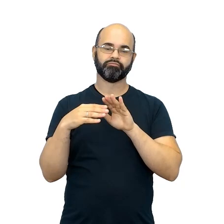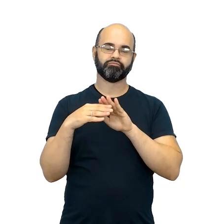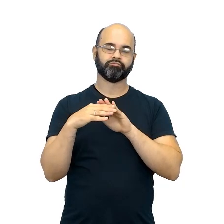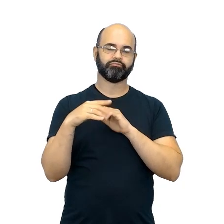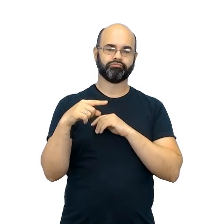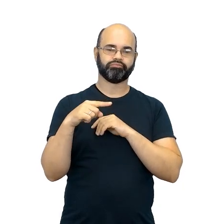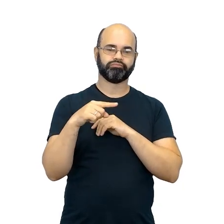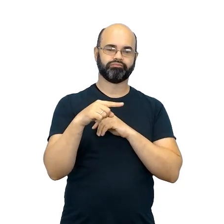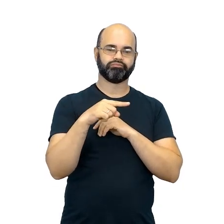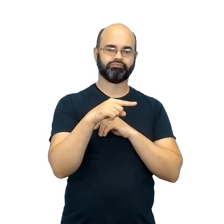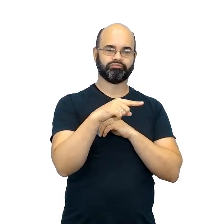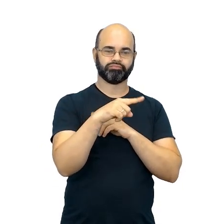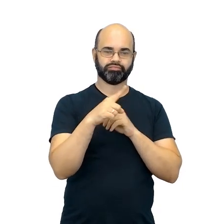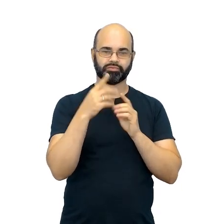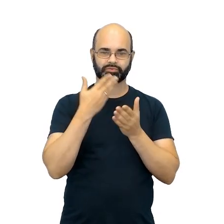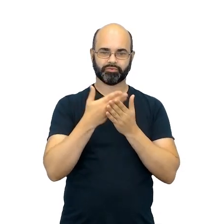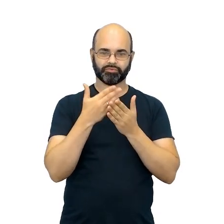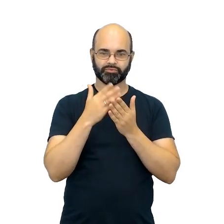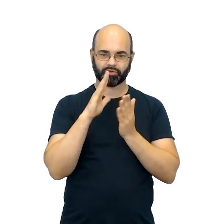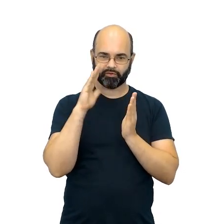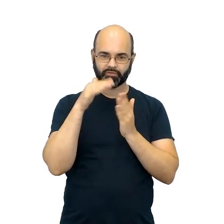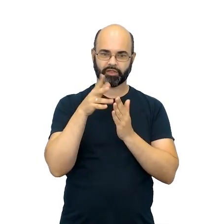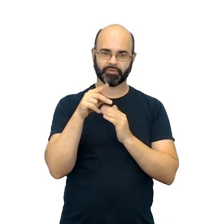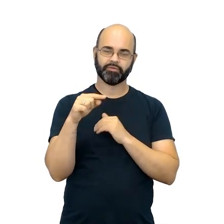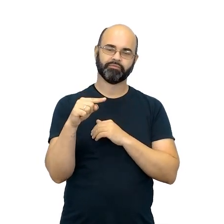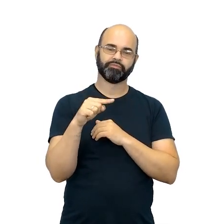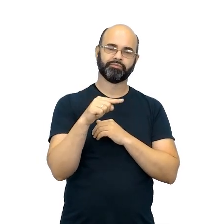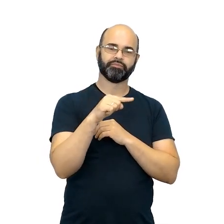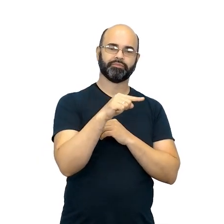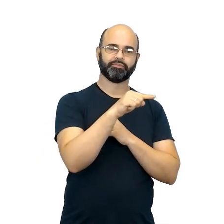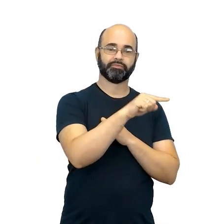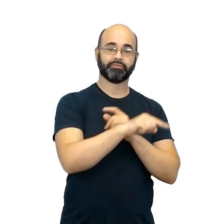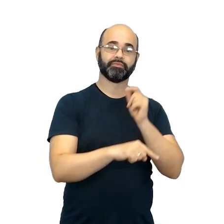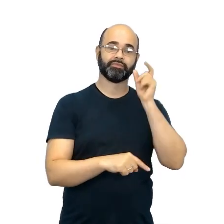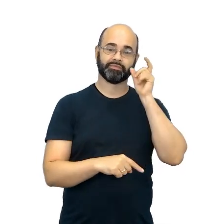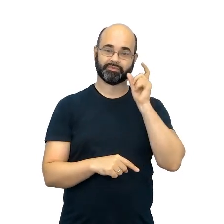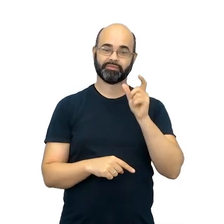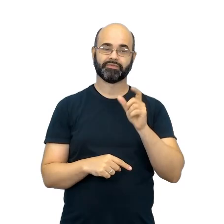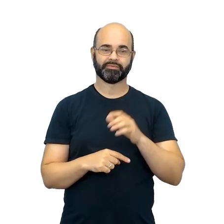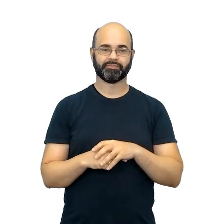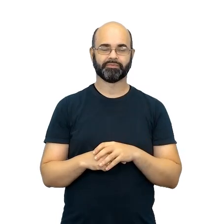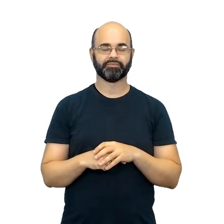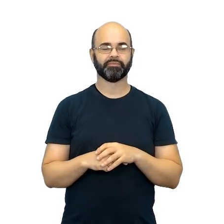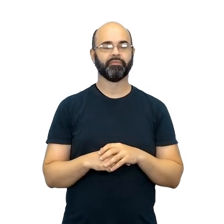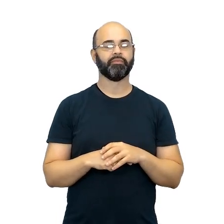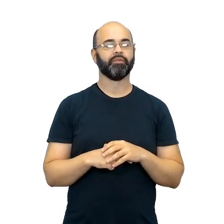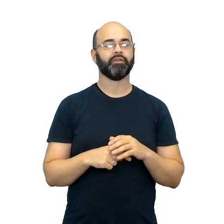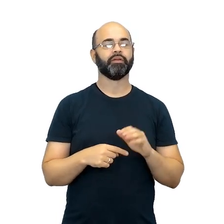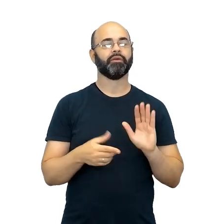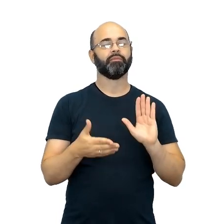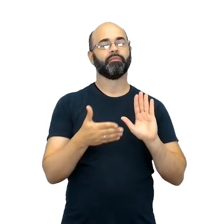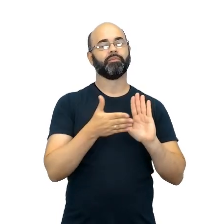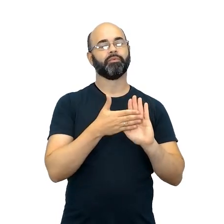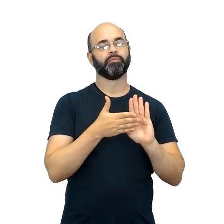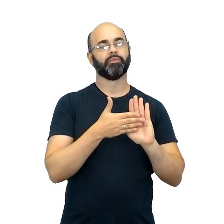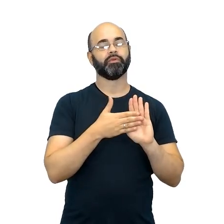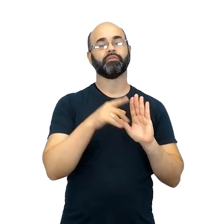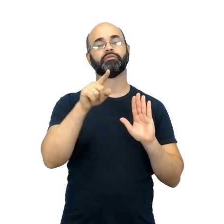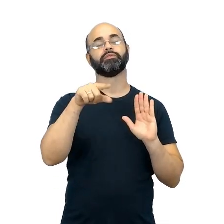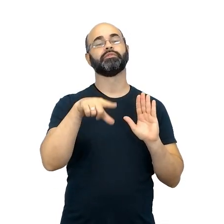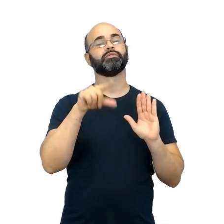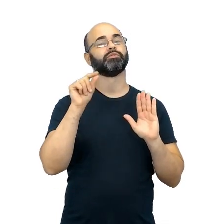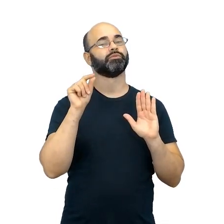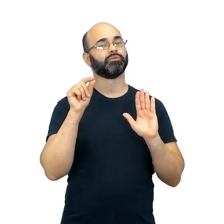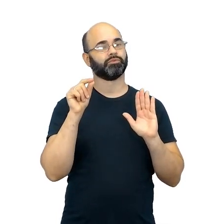Então, é muito interessante ver isso, né? E a nossa proposta é que você escolha